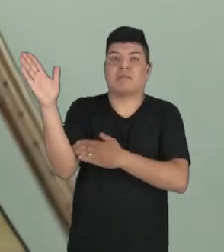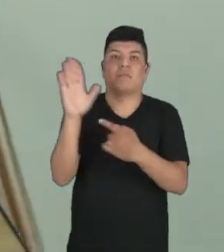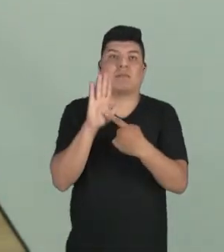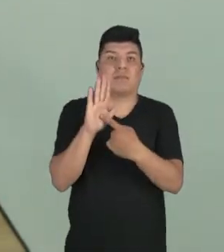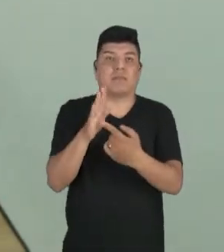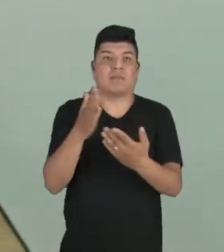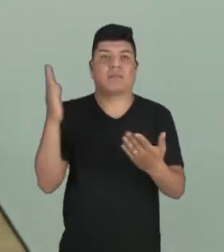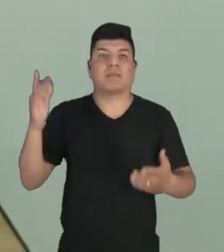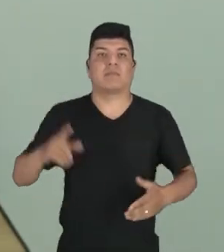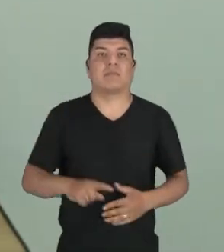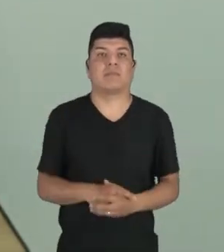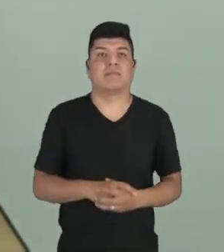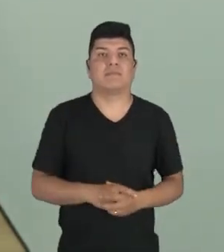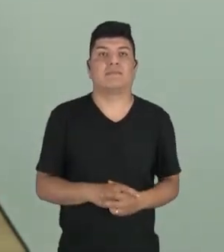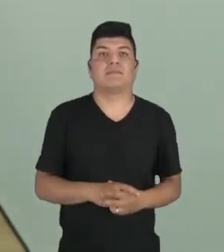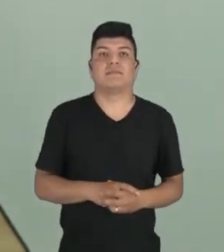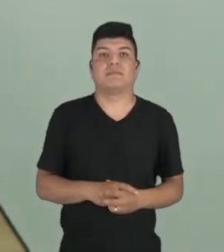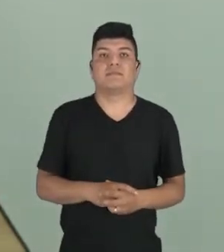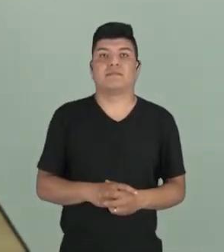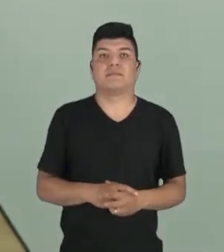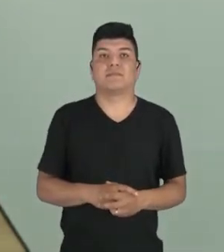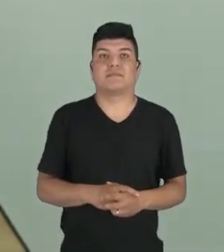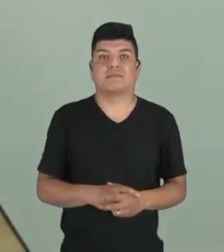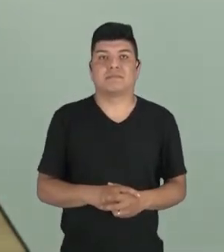para vocês.